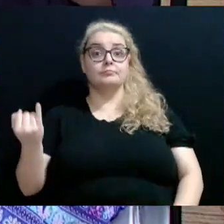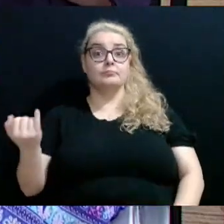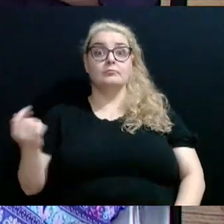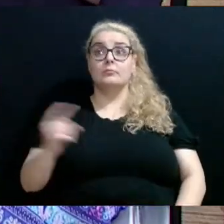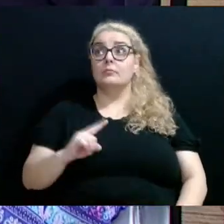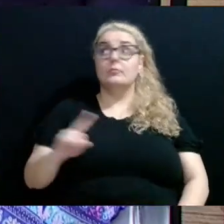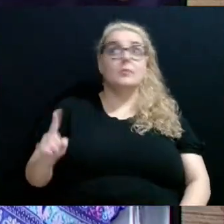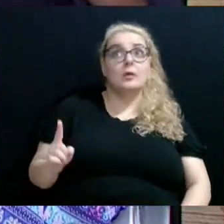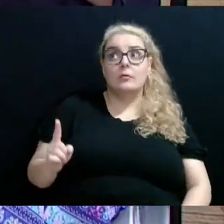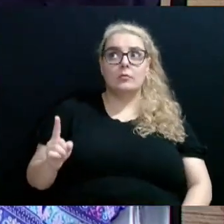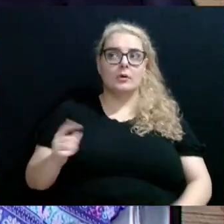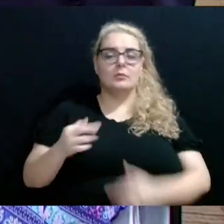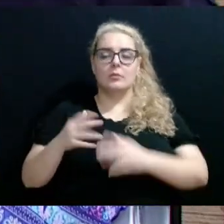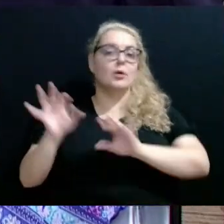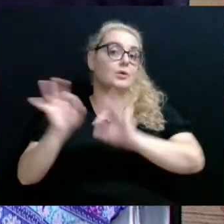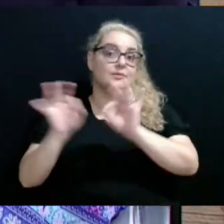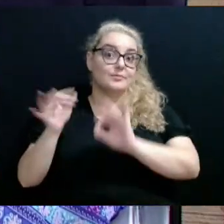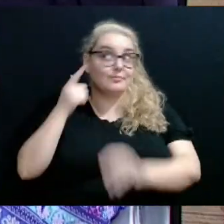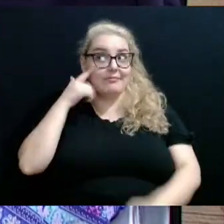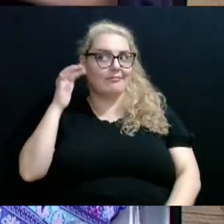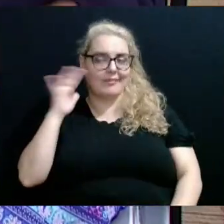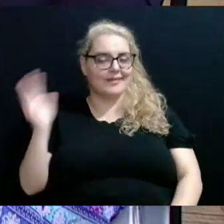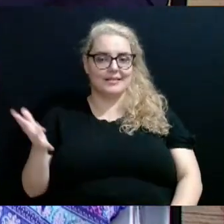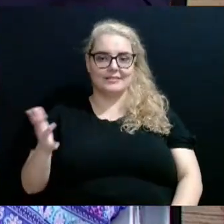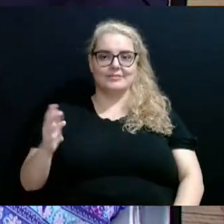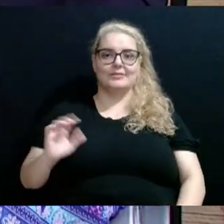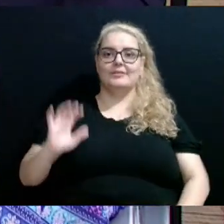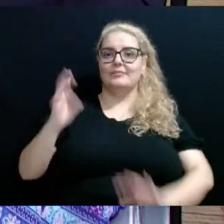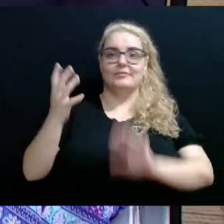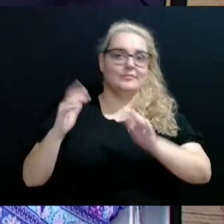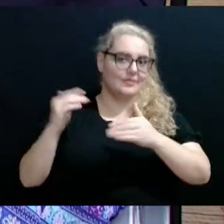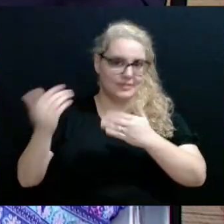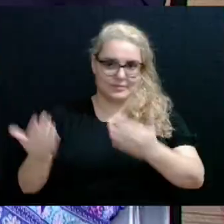eu planejei, né? Foi assim, foi acontecendo.